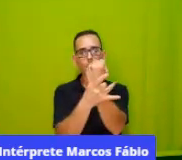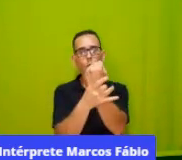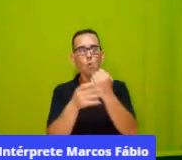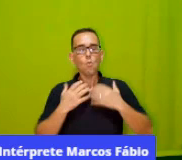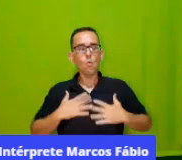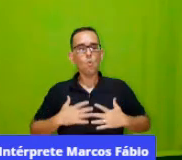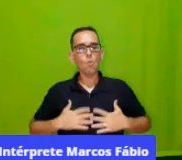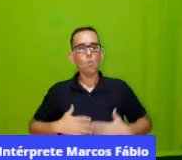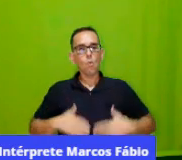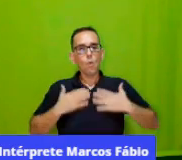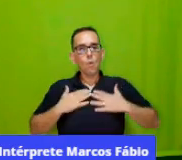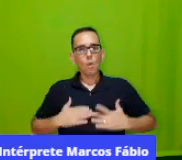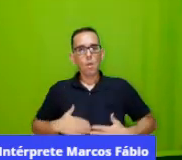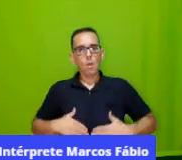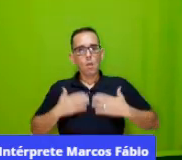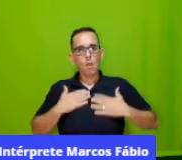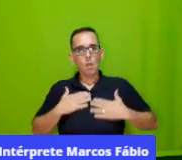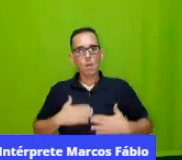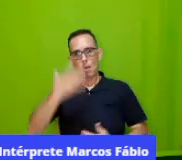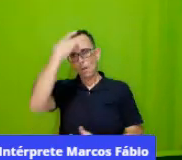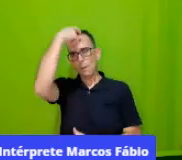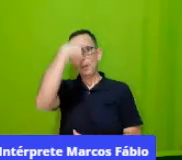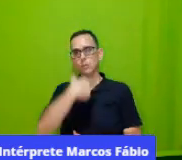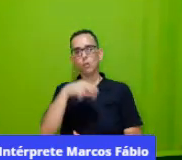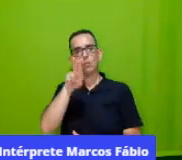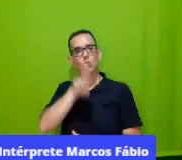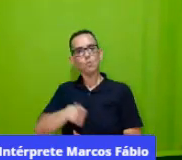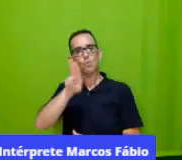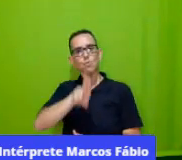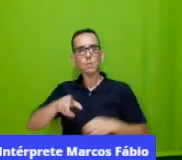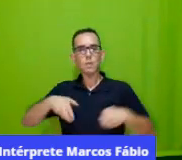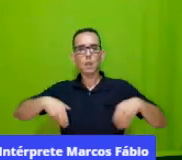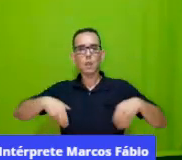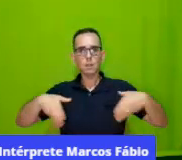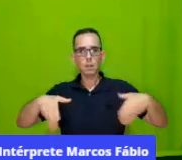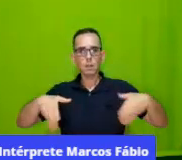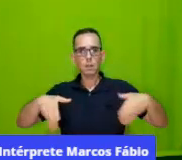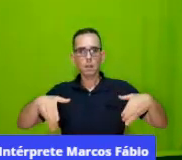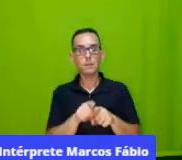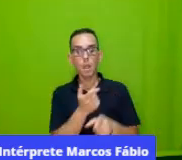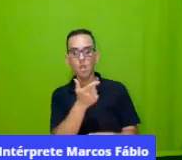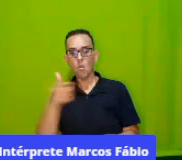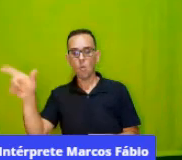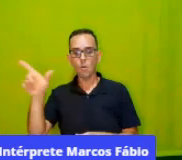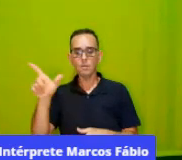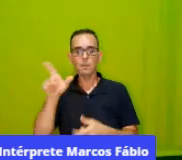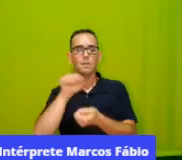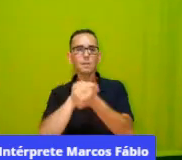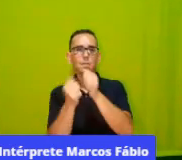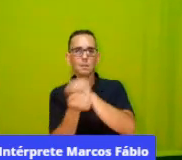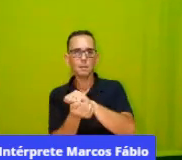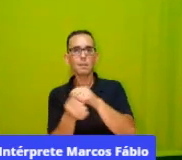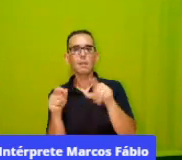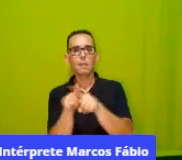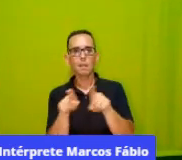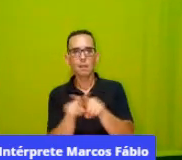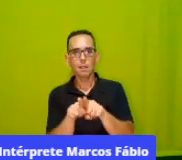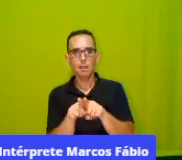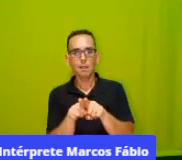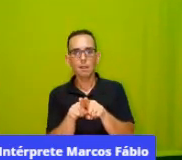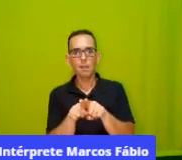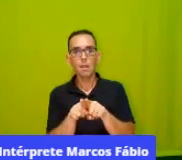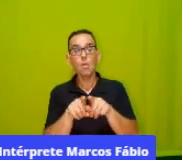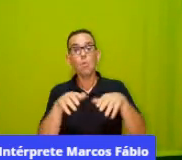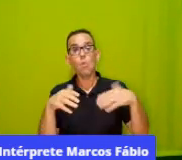conforto para essa pessoa que utiliza a cadeira de rodas. Tem outros tipos de adaptações, né? Quando a pessoa